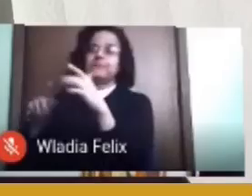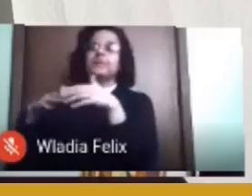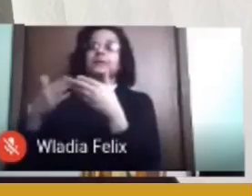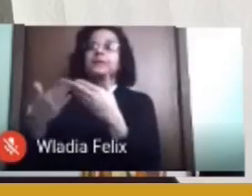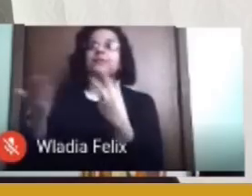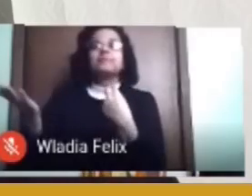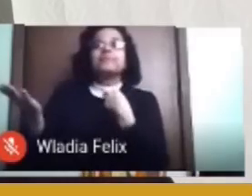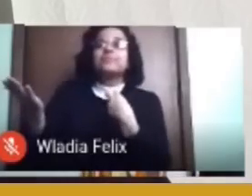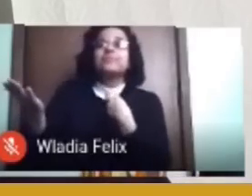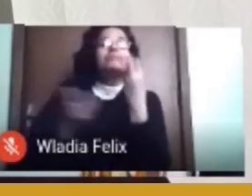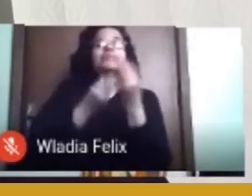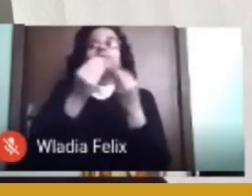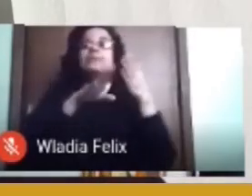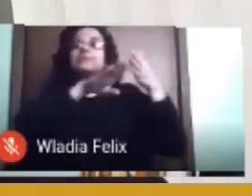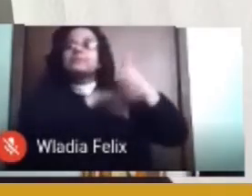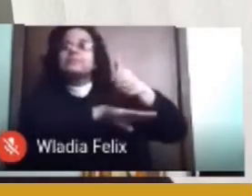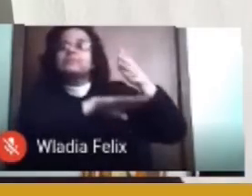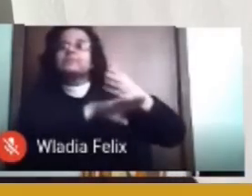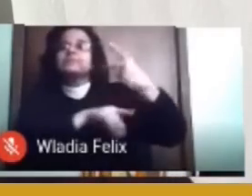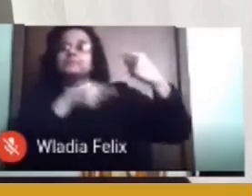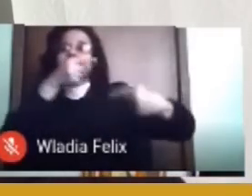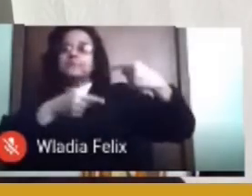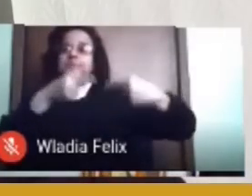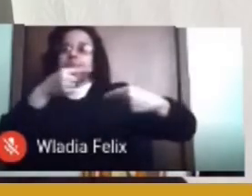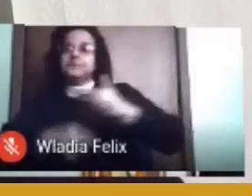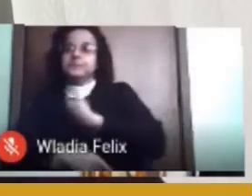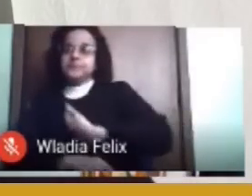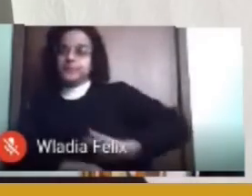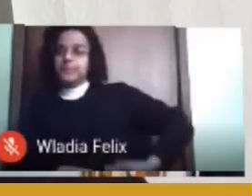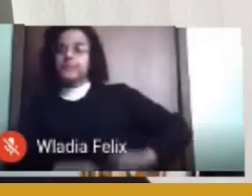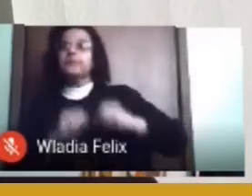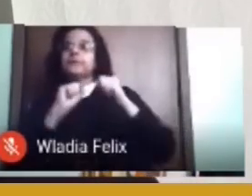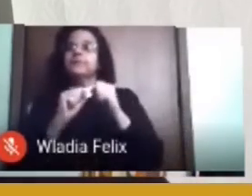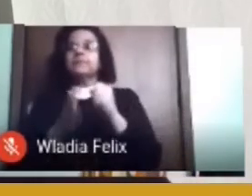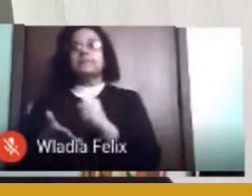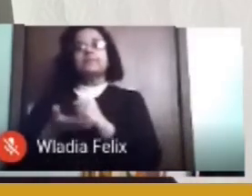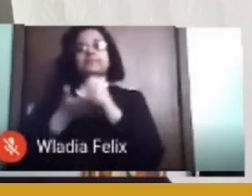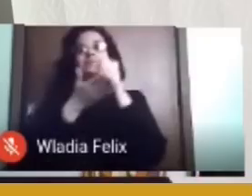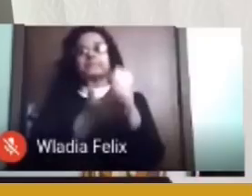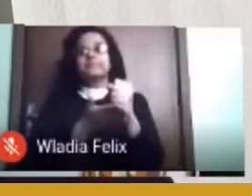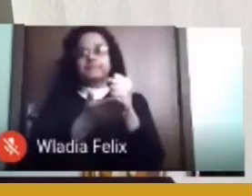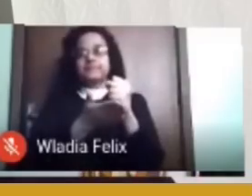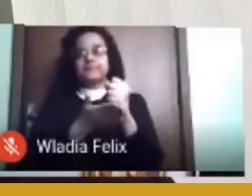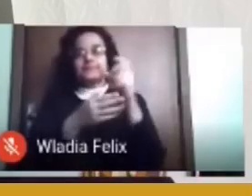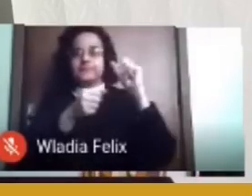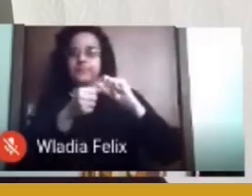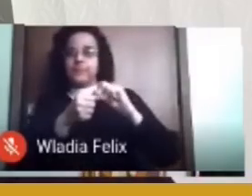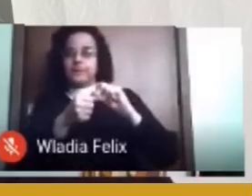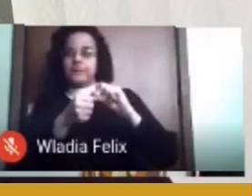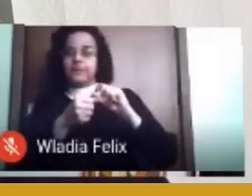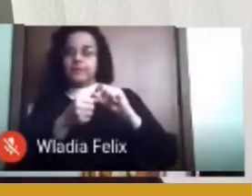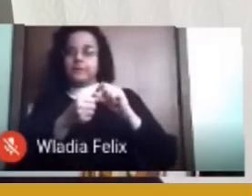tomar atitudes com isso. Então, eu queria só que o senhor complementasse a questão da subnotificação, porque